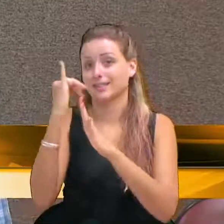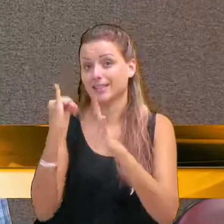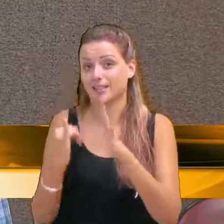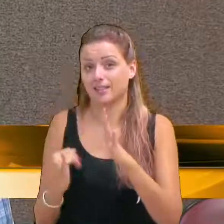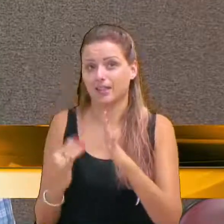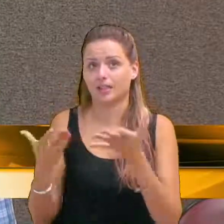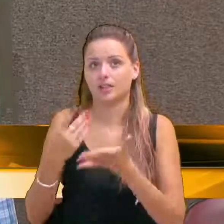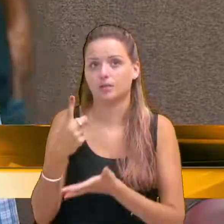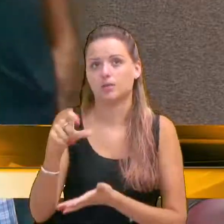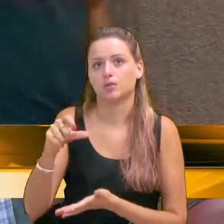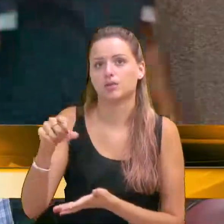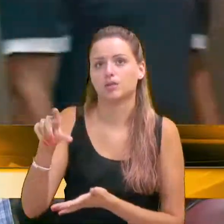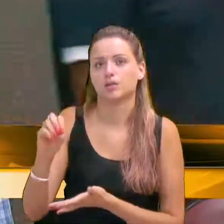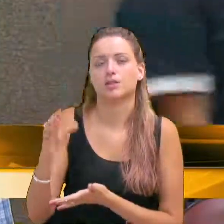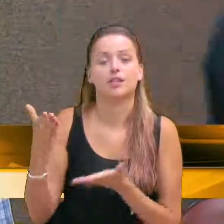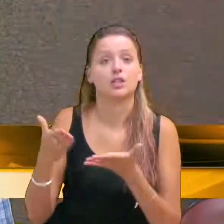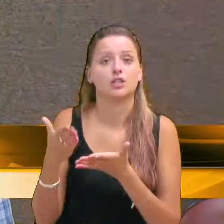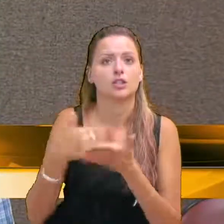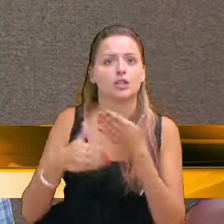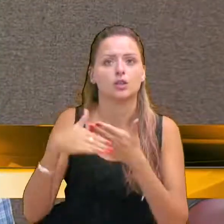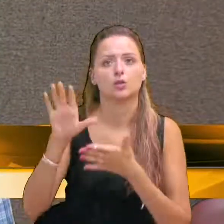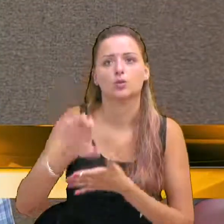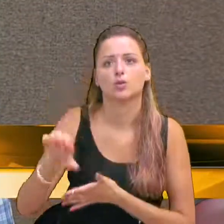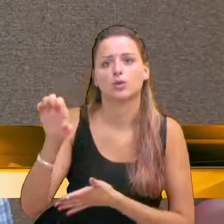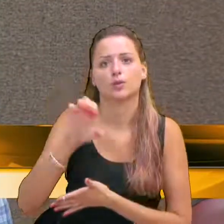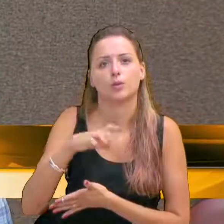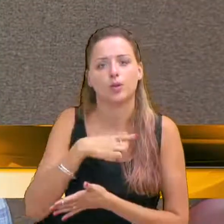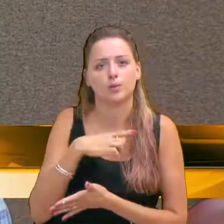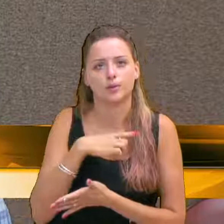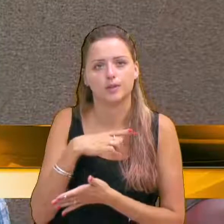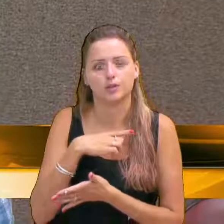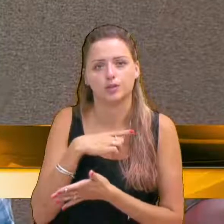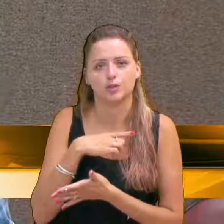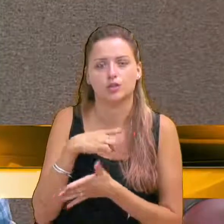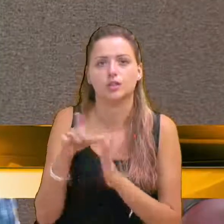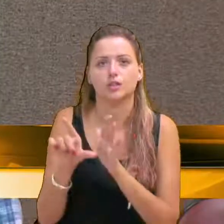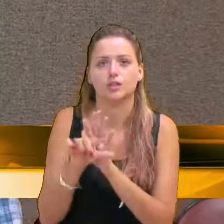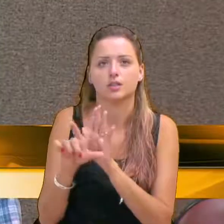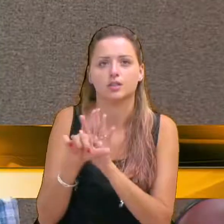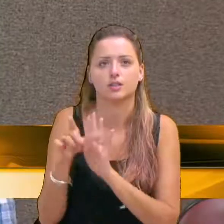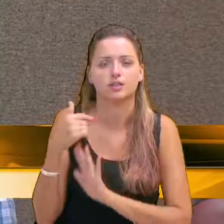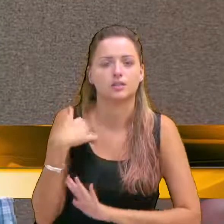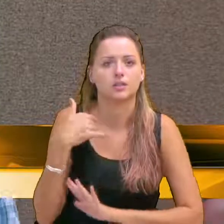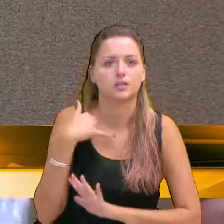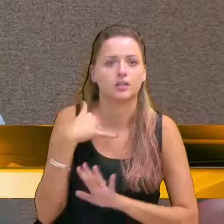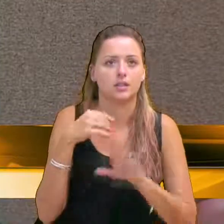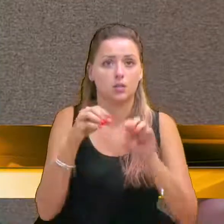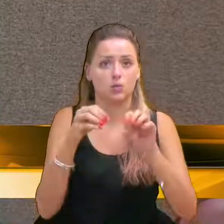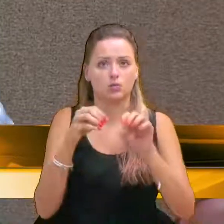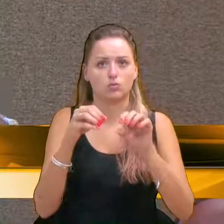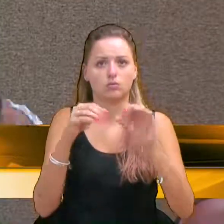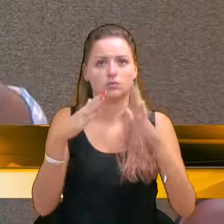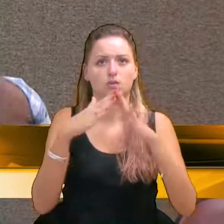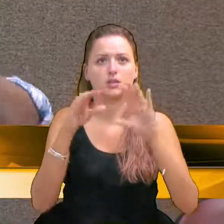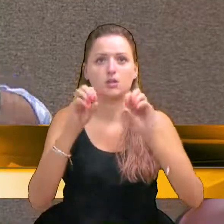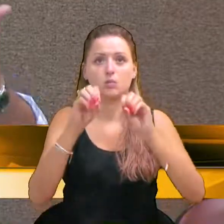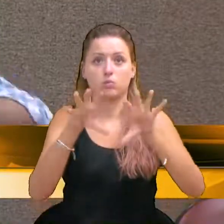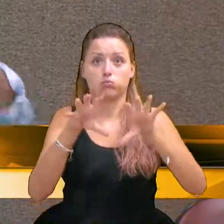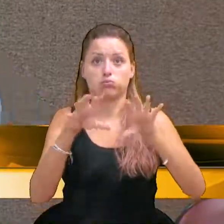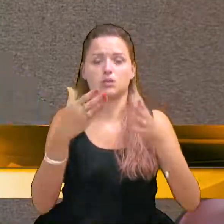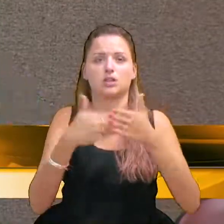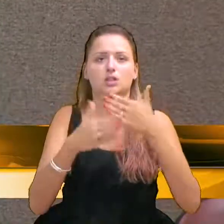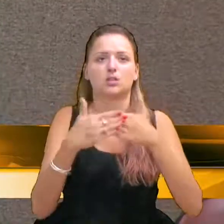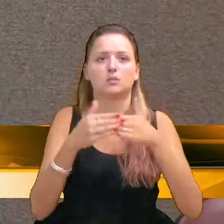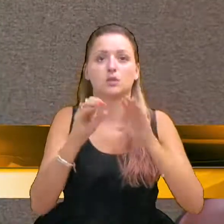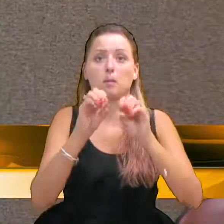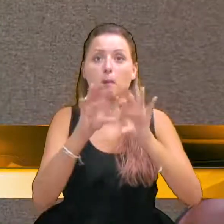já existia esta lei lá em toda a Europa. Quando eu voltei aqui para o Brasil, eu ligava o farol e todo mundo que vinha contra dava sinal de